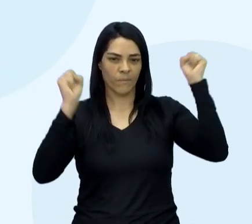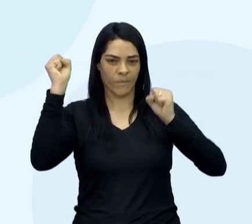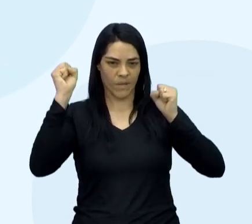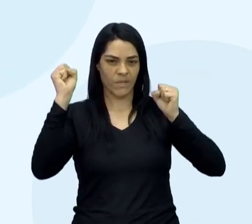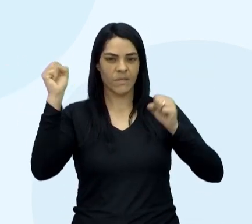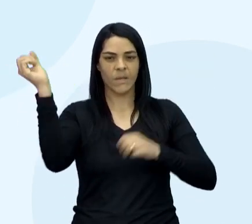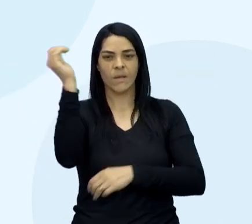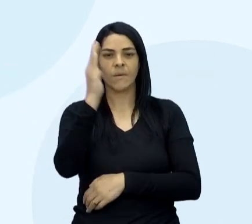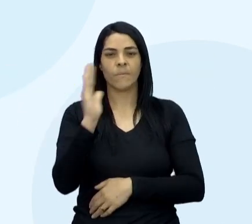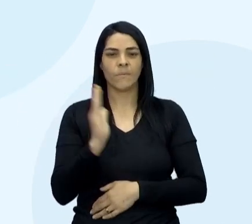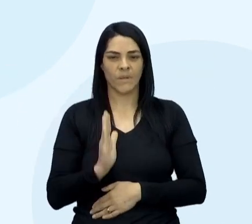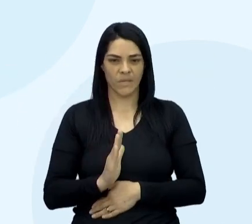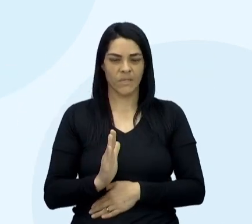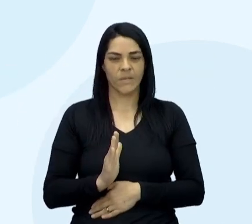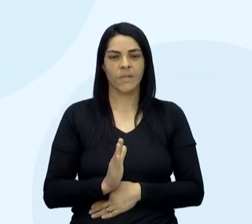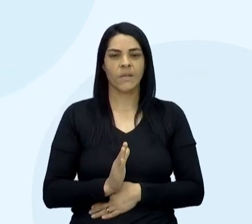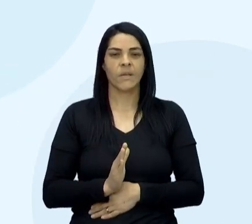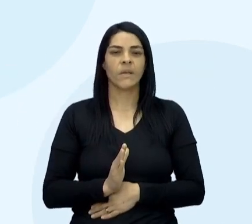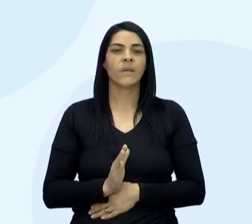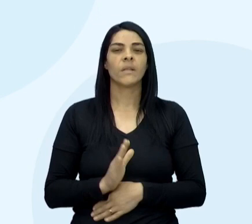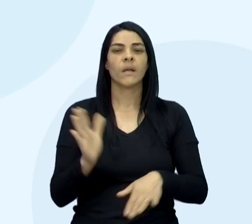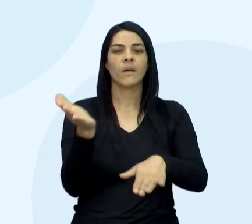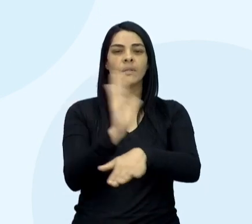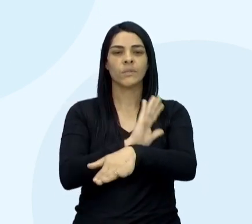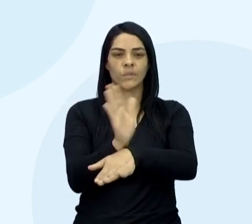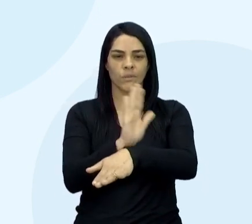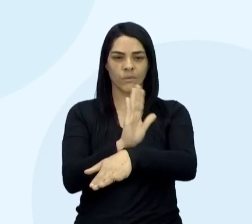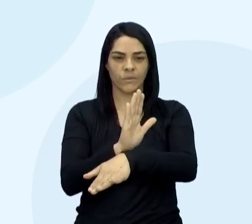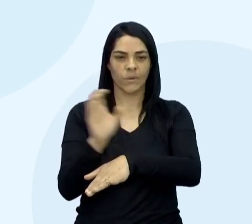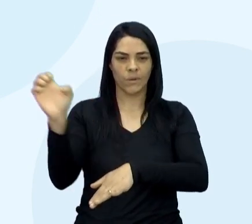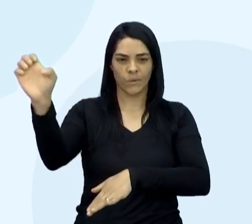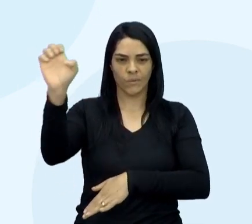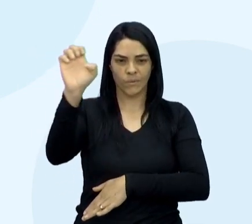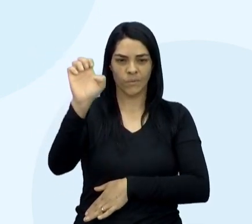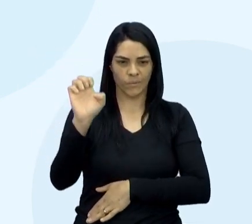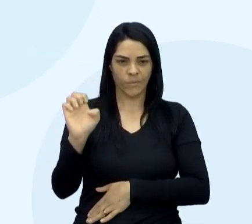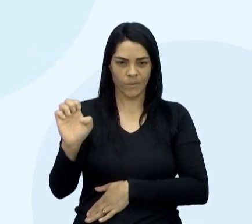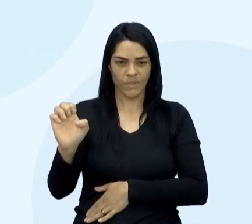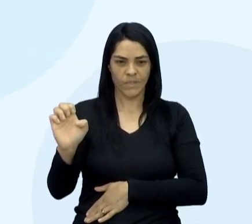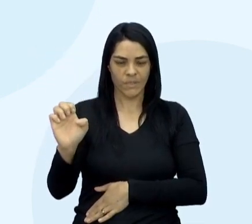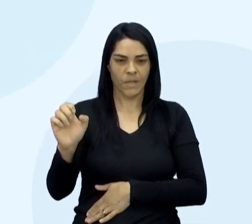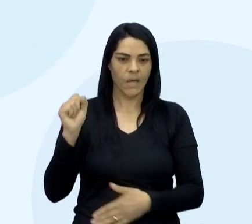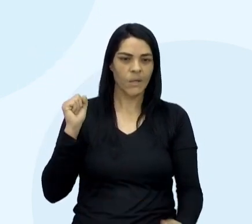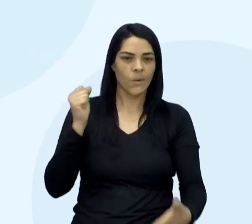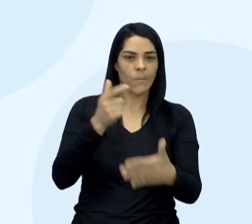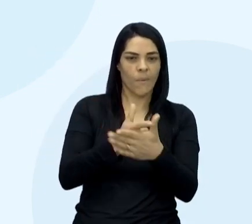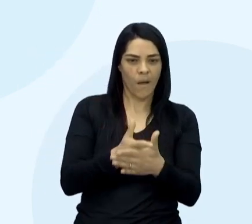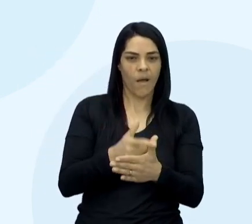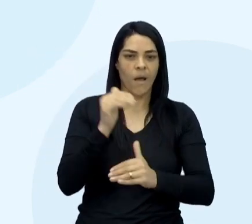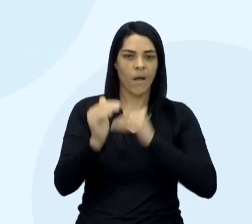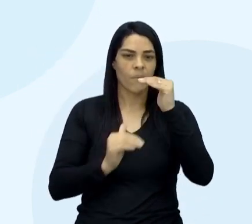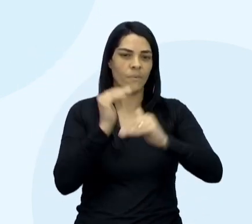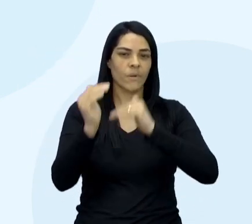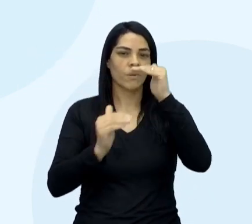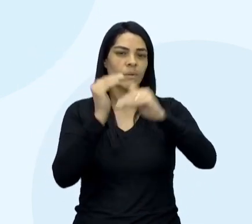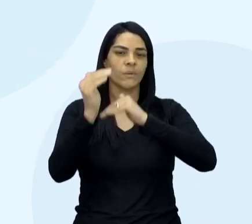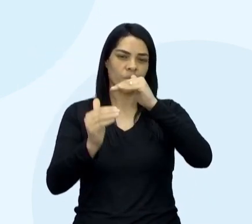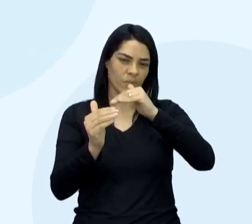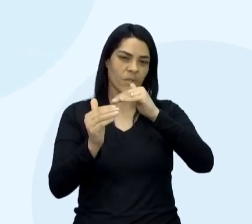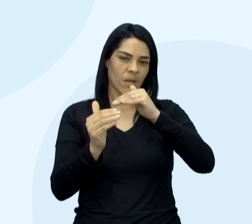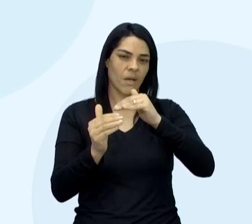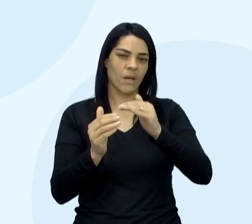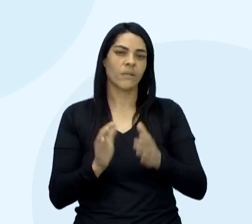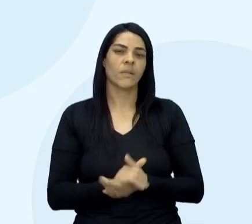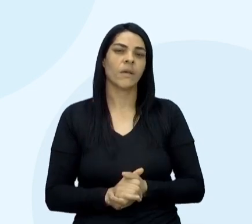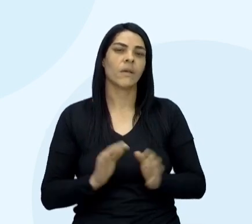o Estado passa a financiar a produção, enquanto o Conselho Nacional de Cinema, CONCINE, se